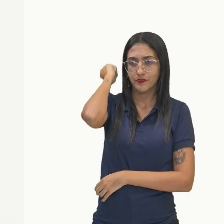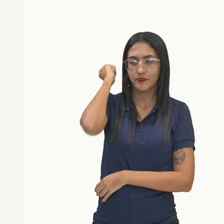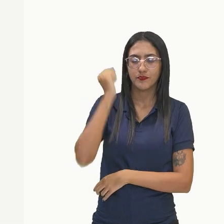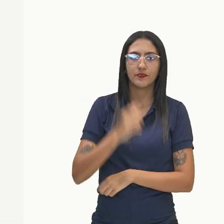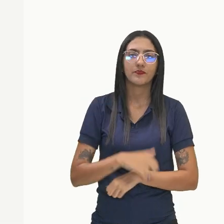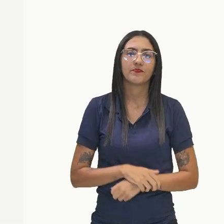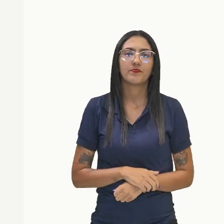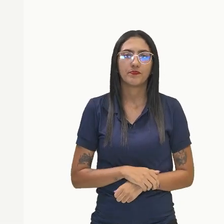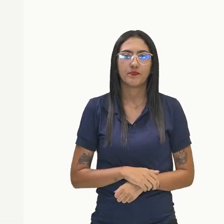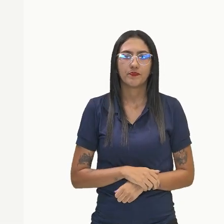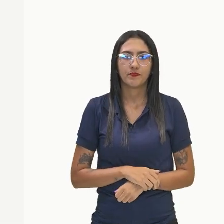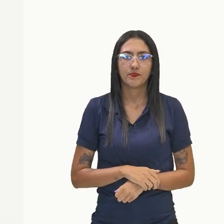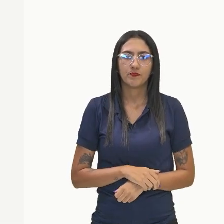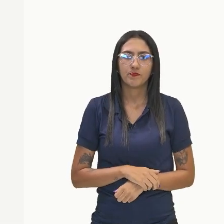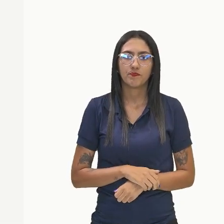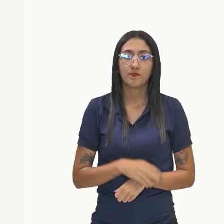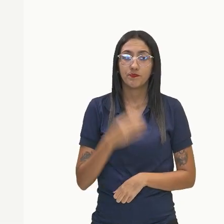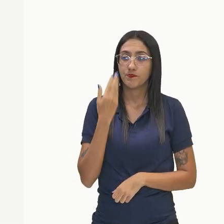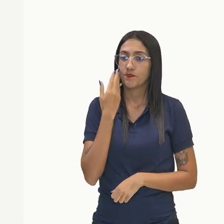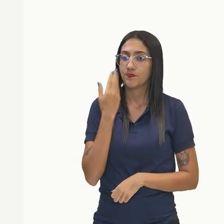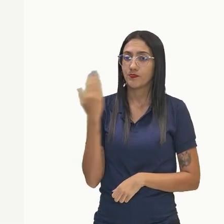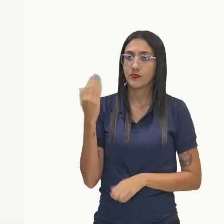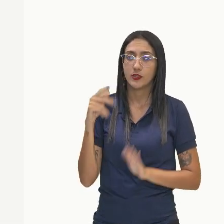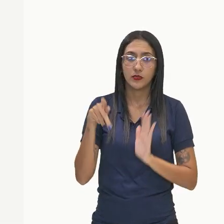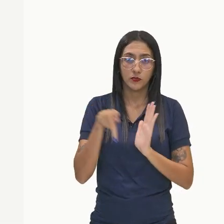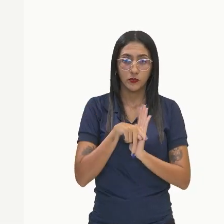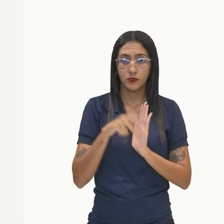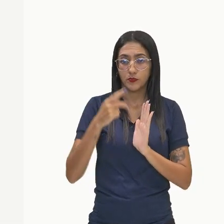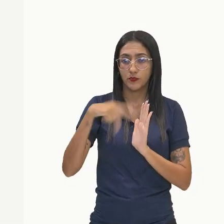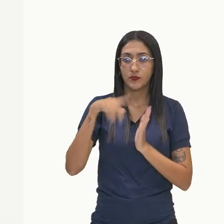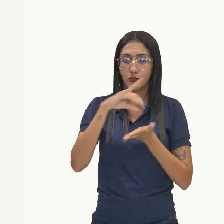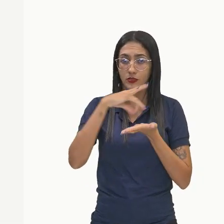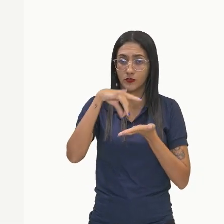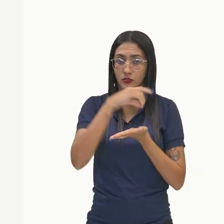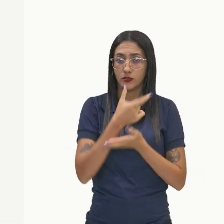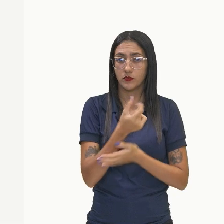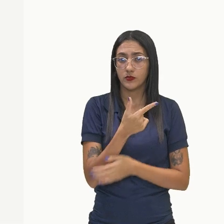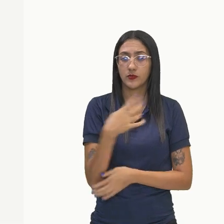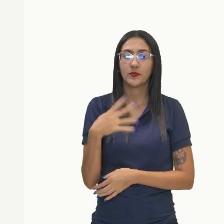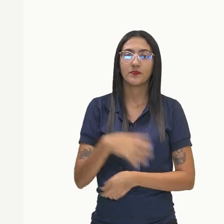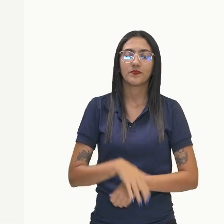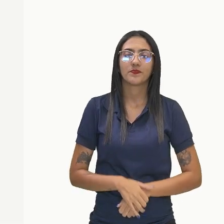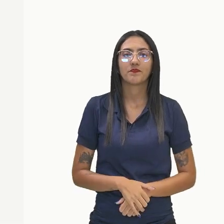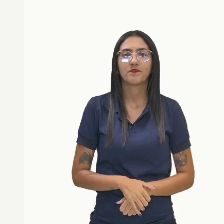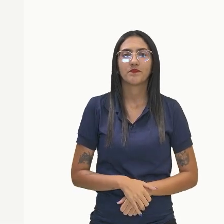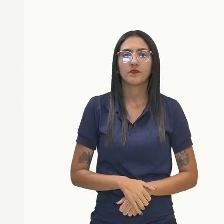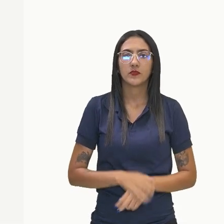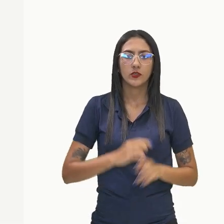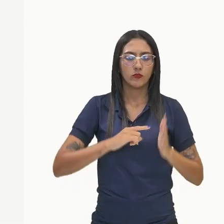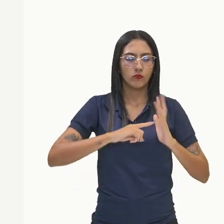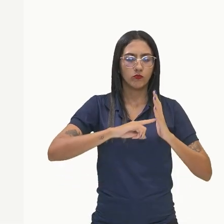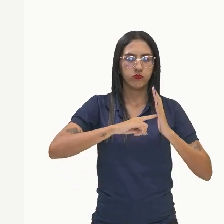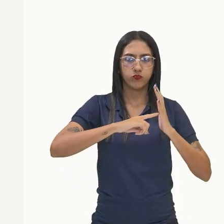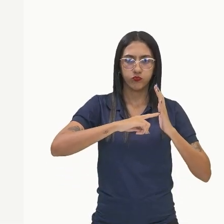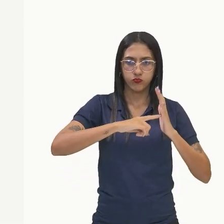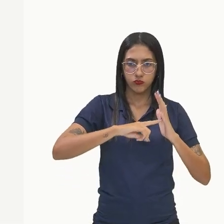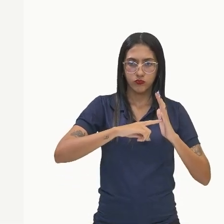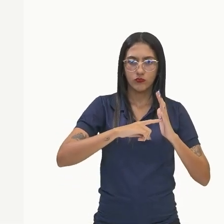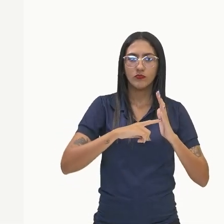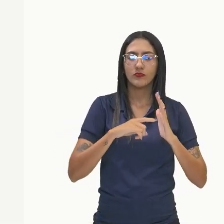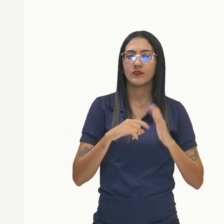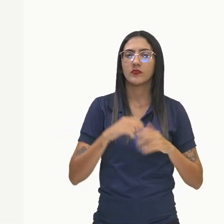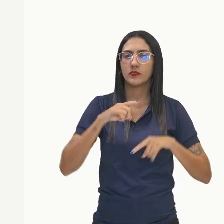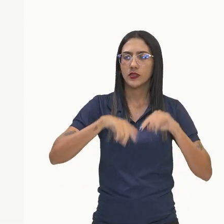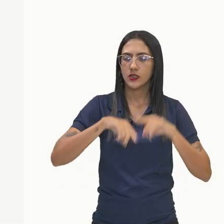uma questão aqui do nosso Centro de Mídias de 2024. O motor elétrico é um receptor, ele